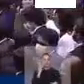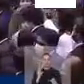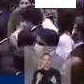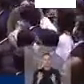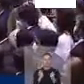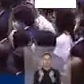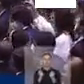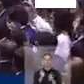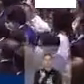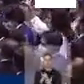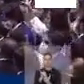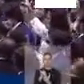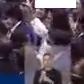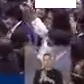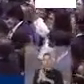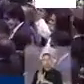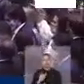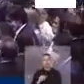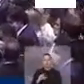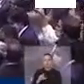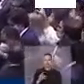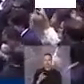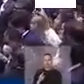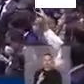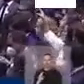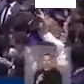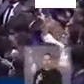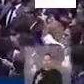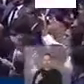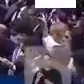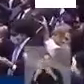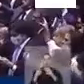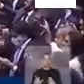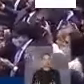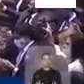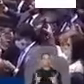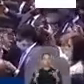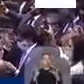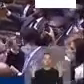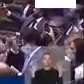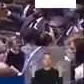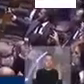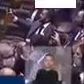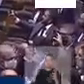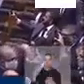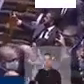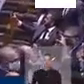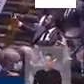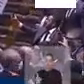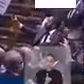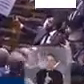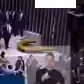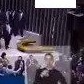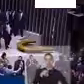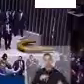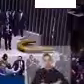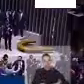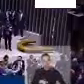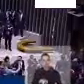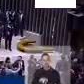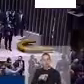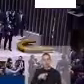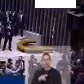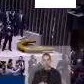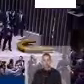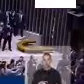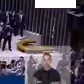Lira estão comemorando muito, e o deputado Arthur Lira se dirige à mesa diretora para, então, se investir